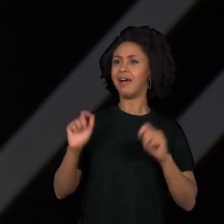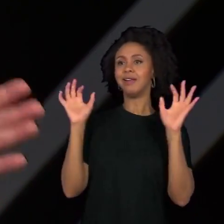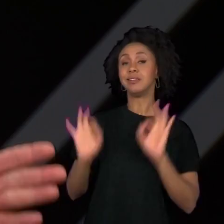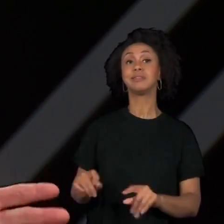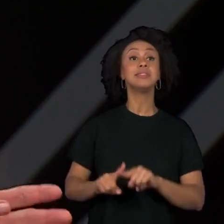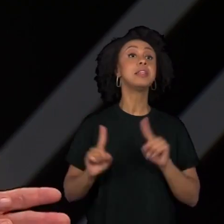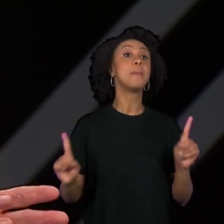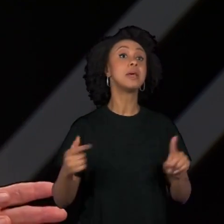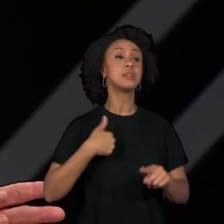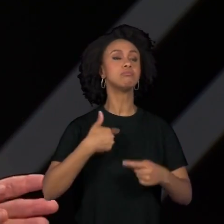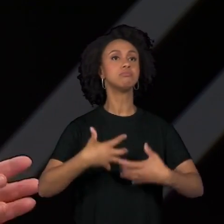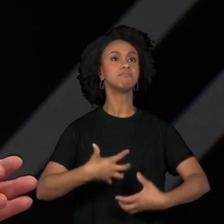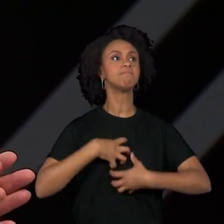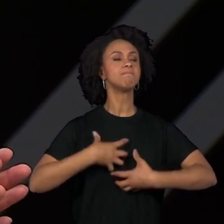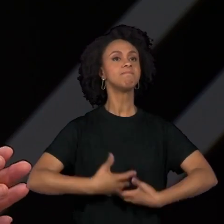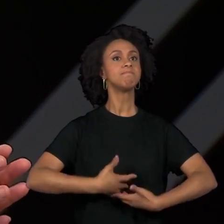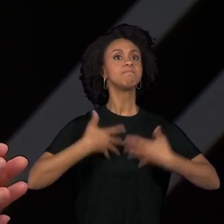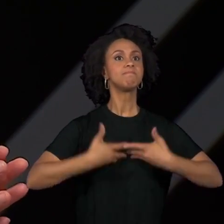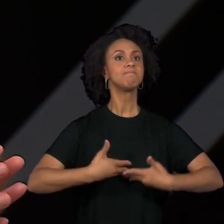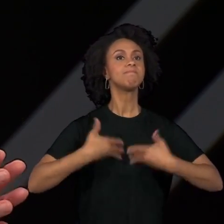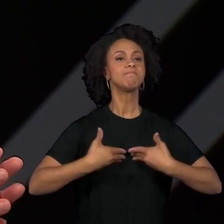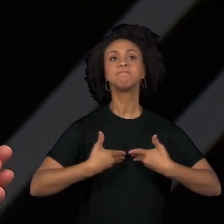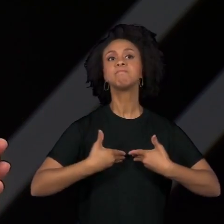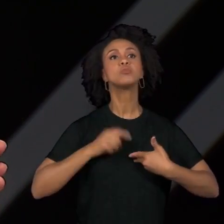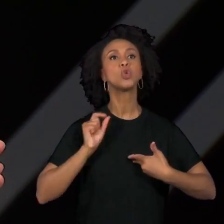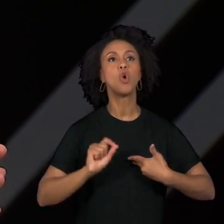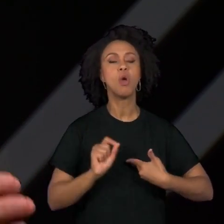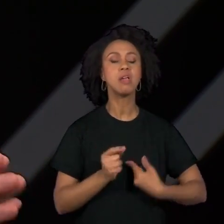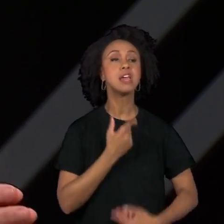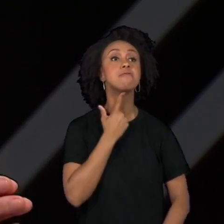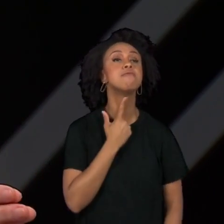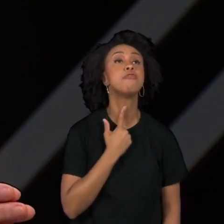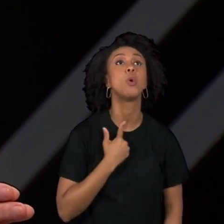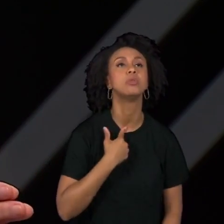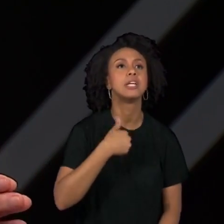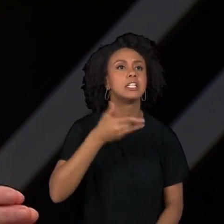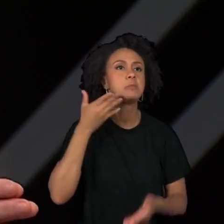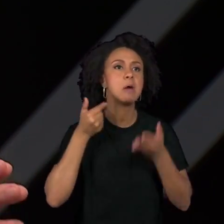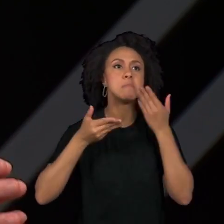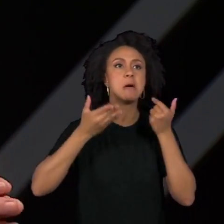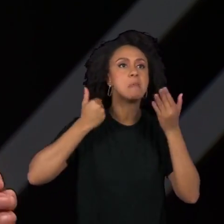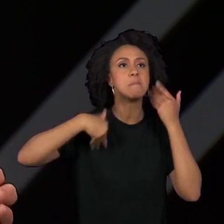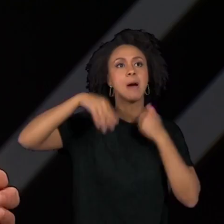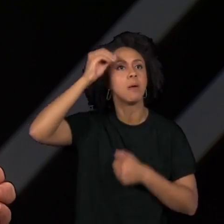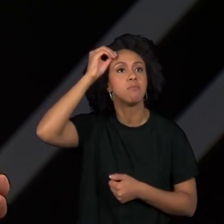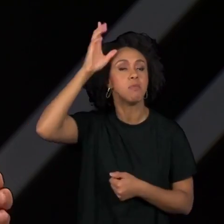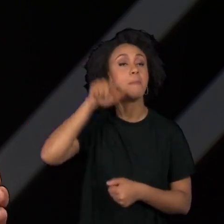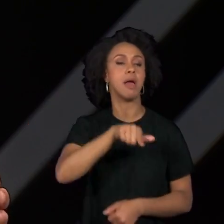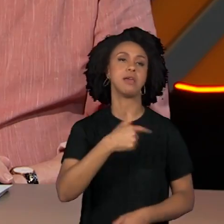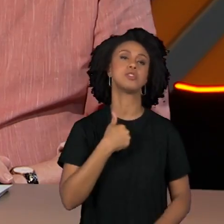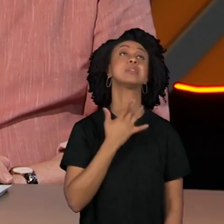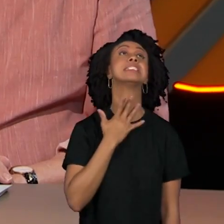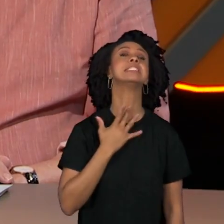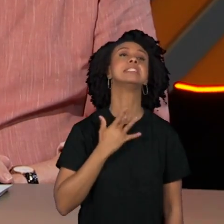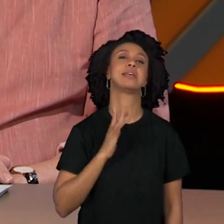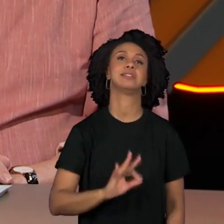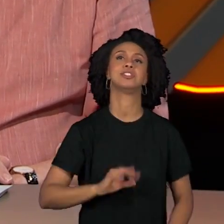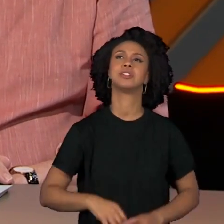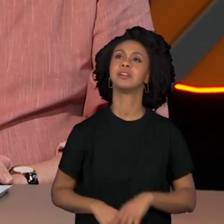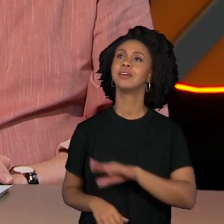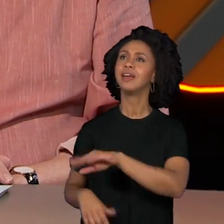me motiva é essa sede do conhecimento. Eu tenho muita sede de conhecimento.